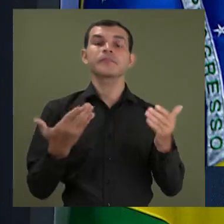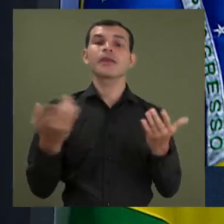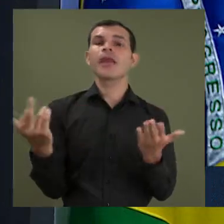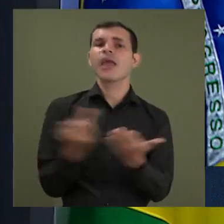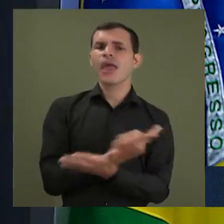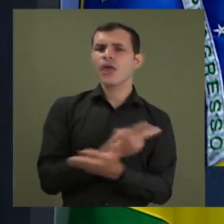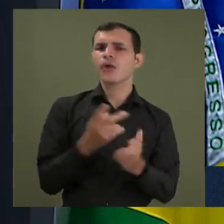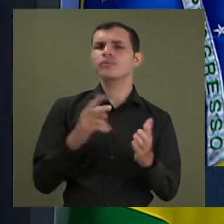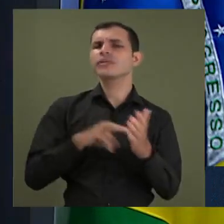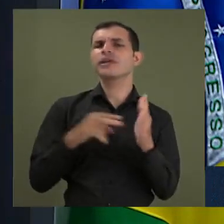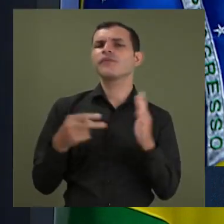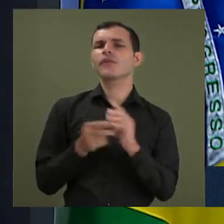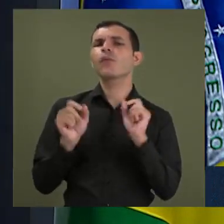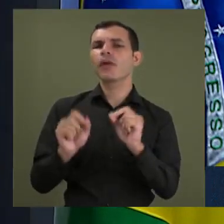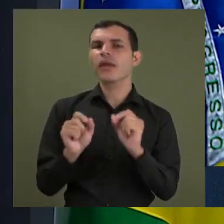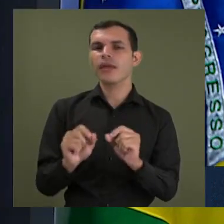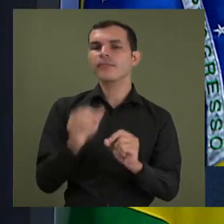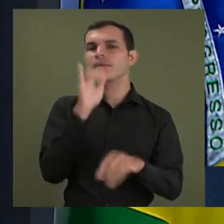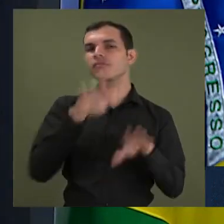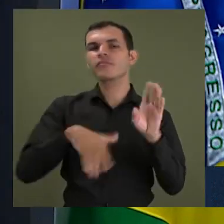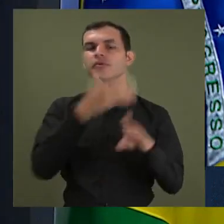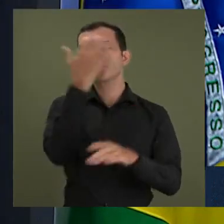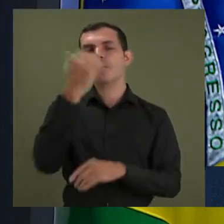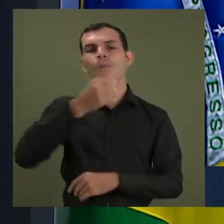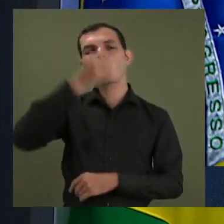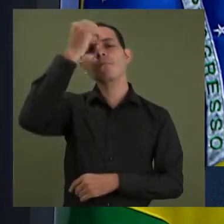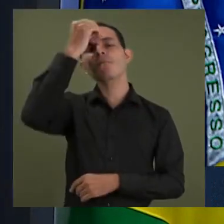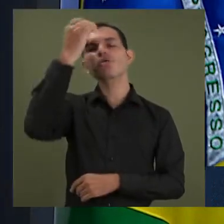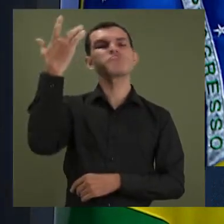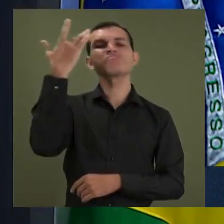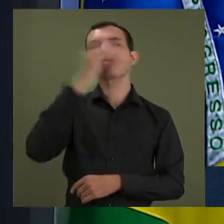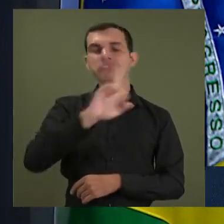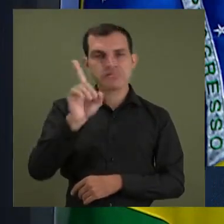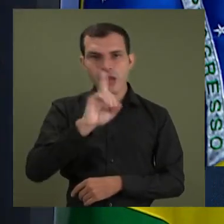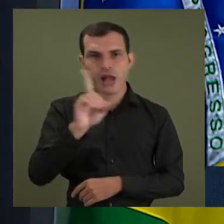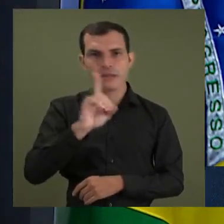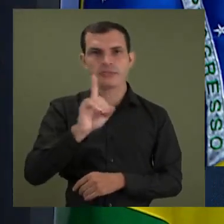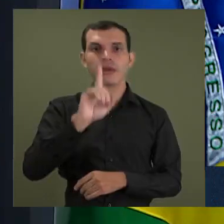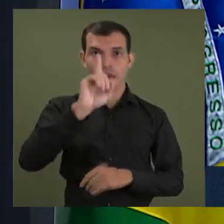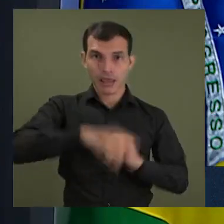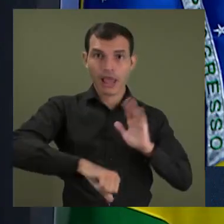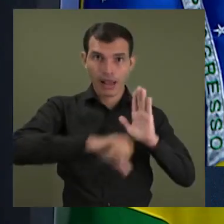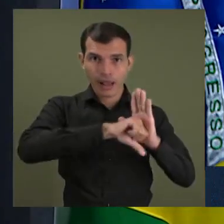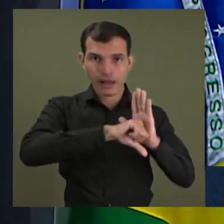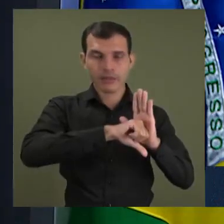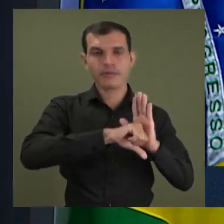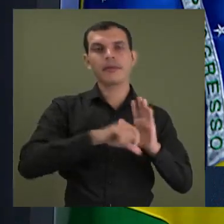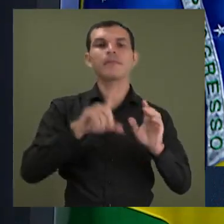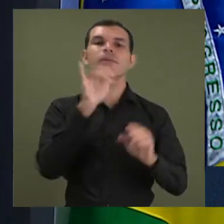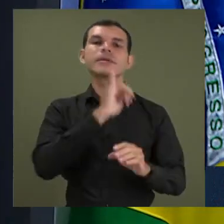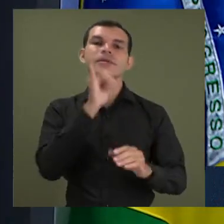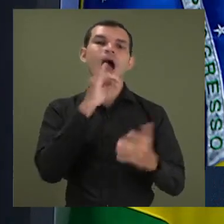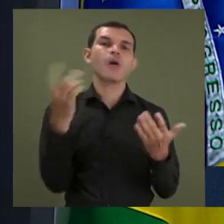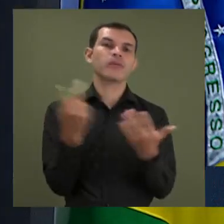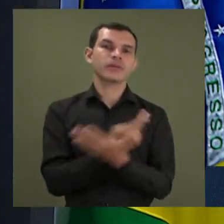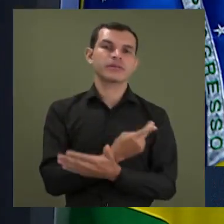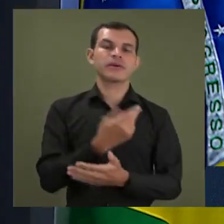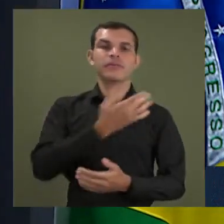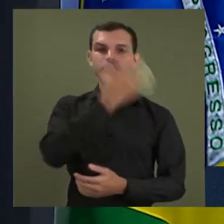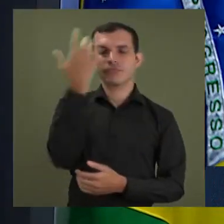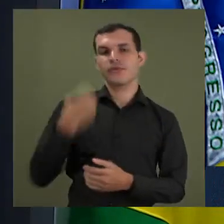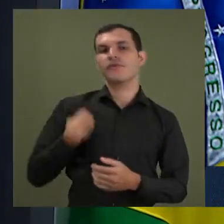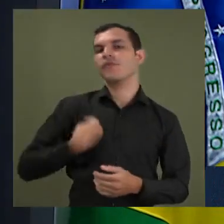pessoa pratica um crime sem saber que aquela conduta é criminosa. É o caso, por exemplo, do morador da zona